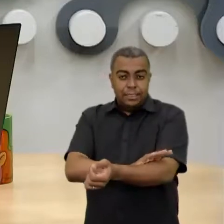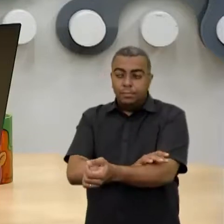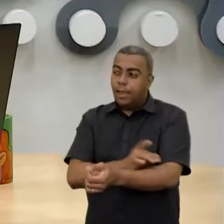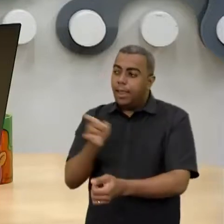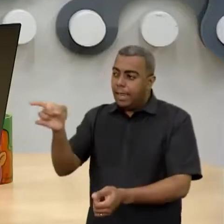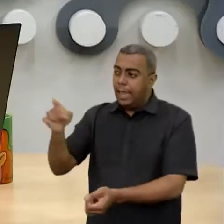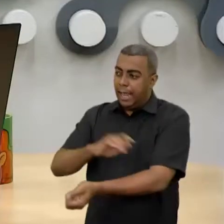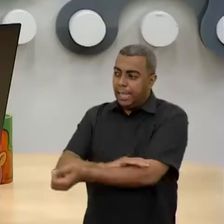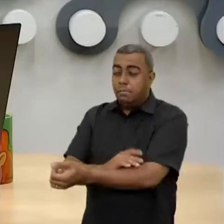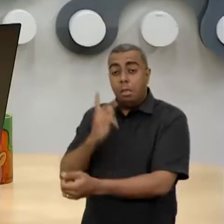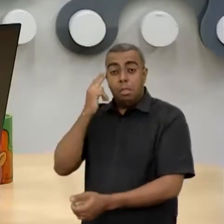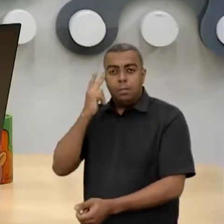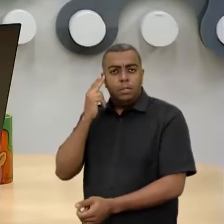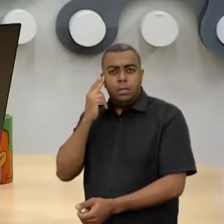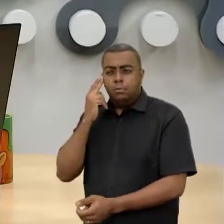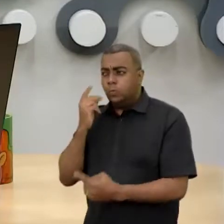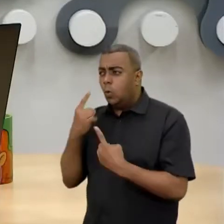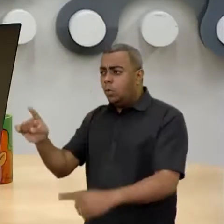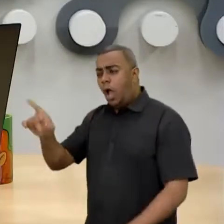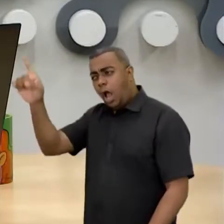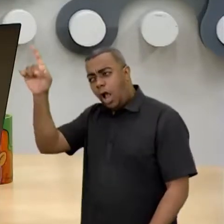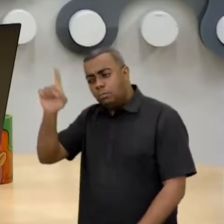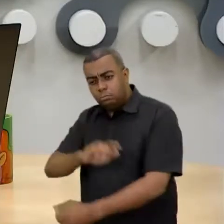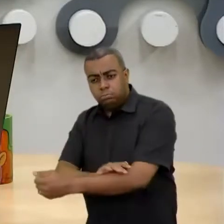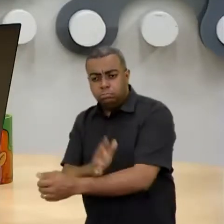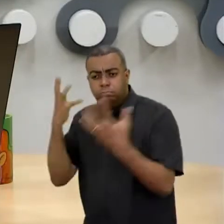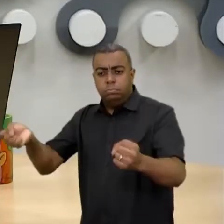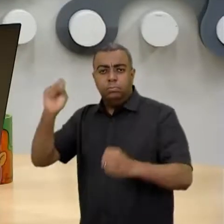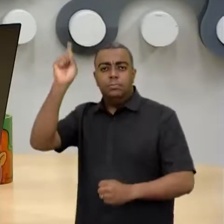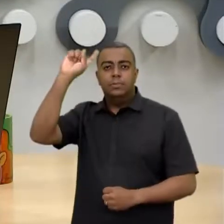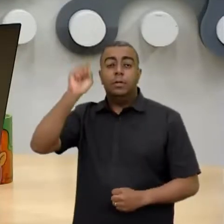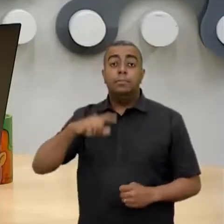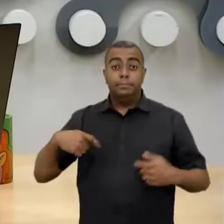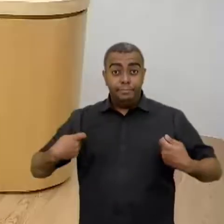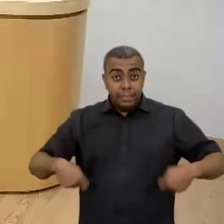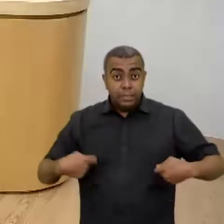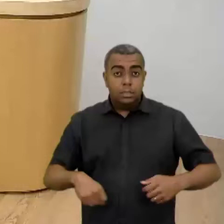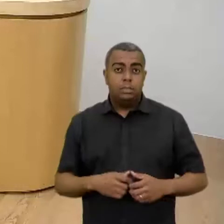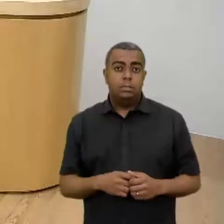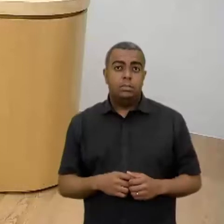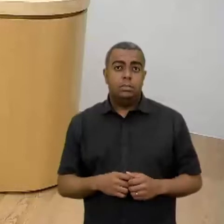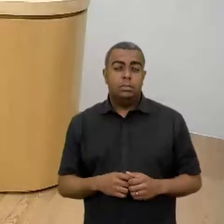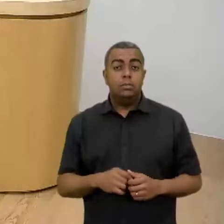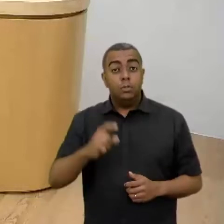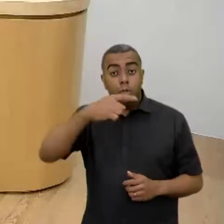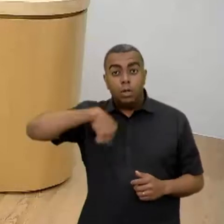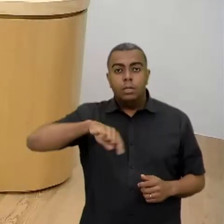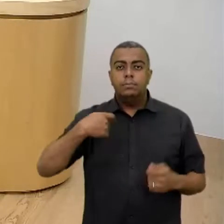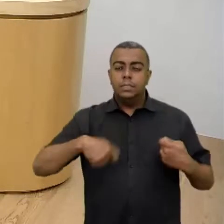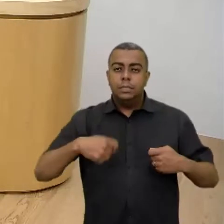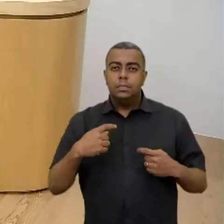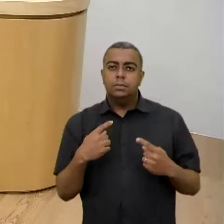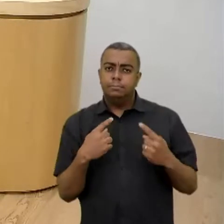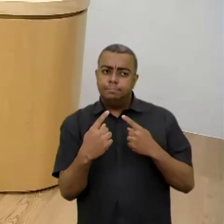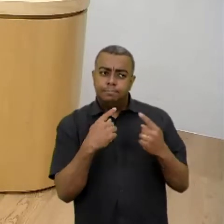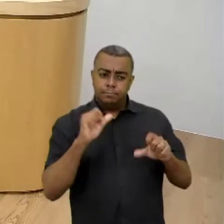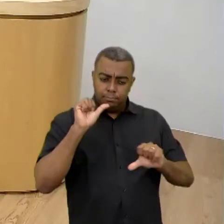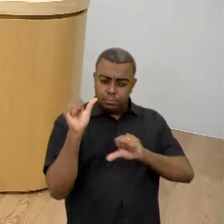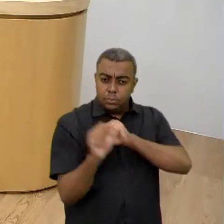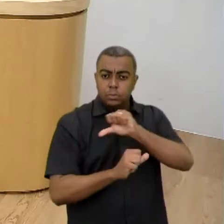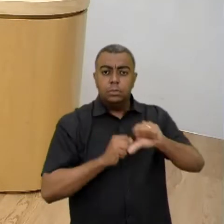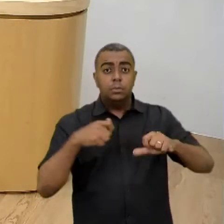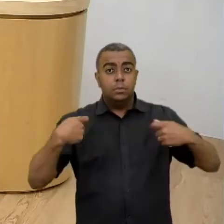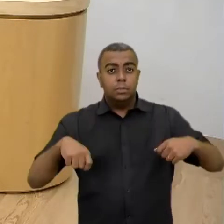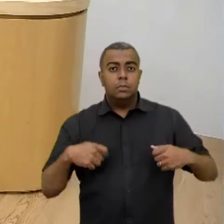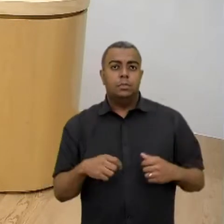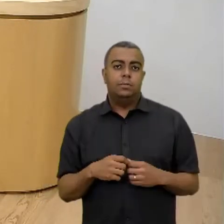antirracista. E a nossa história, né, professor Mauro, ela está as nossas narrativas estão sendo modificadas. Construídas novamente. A